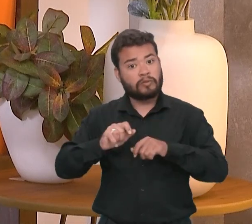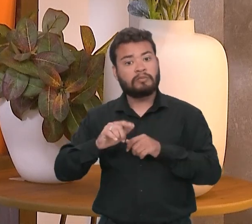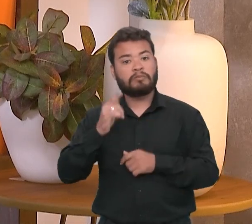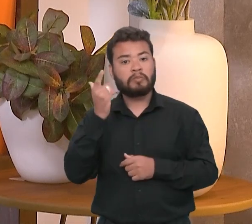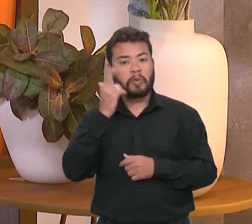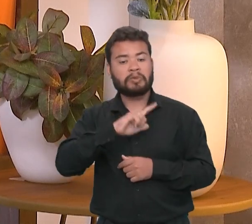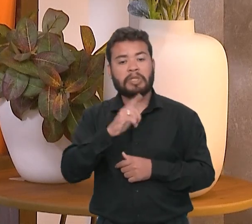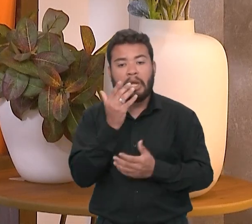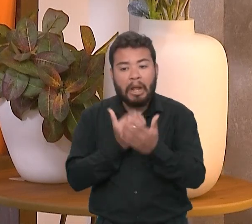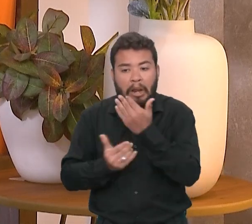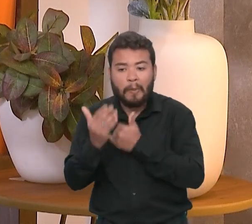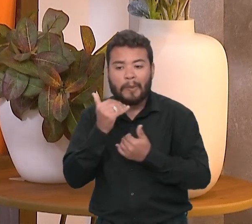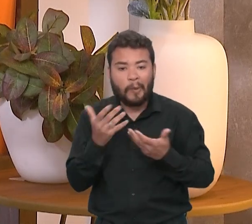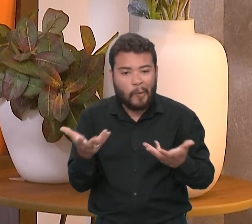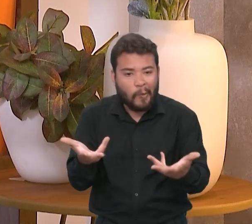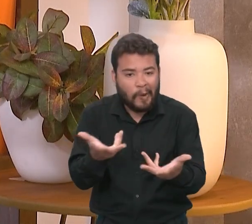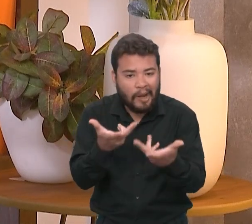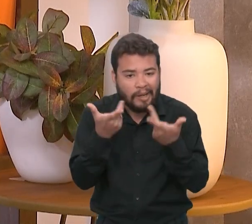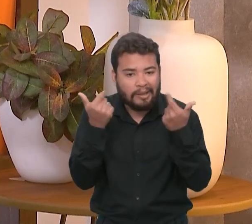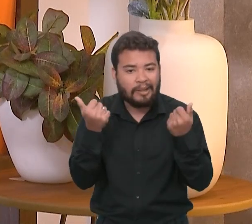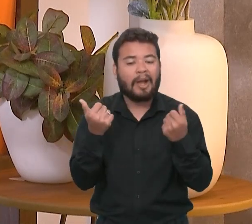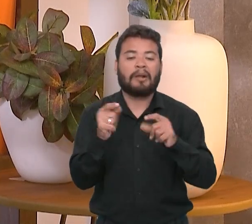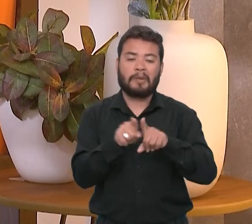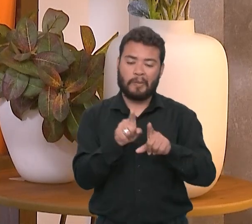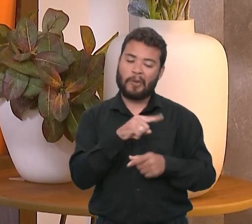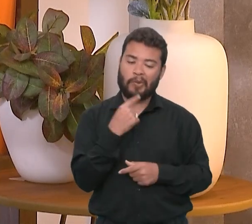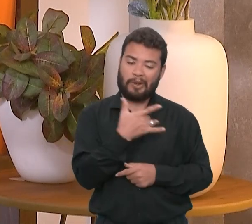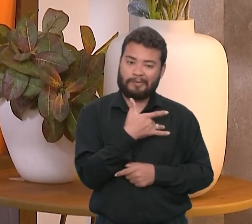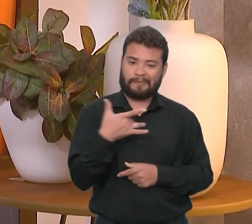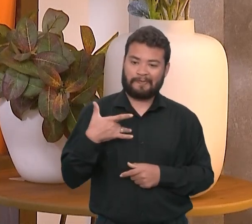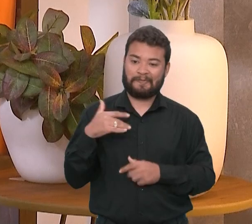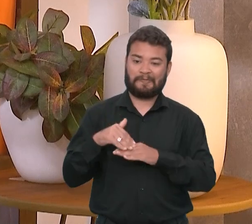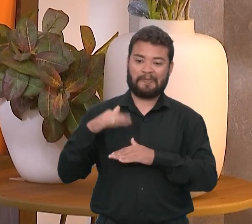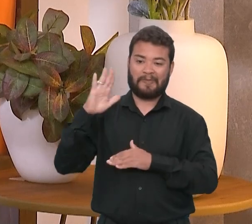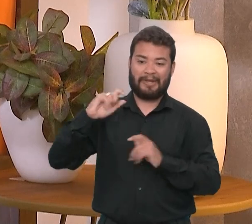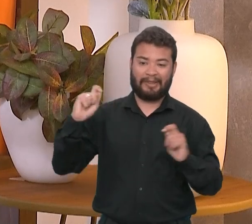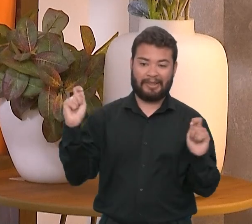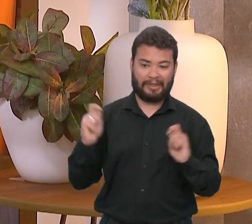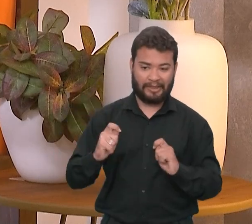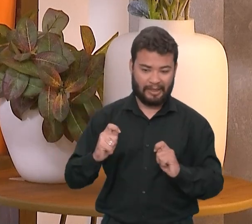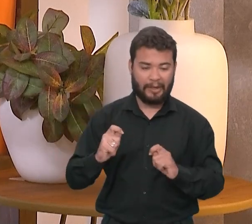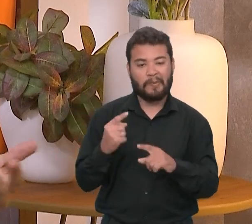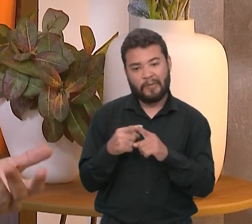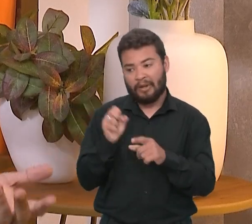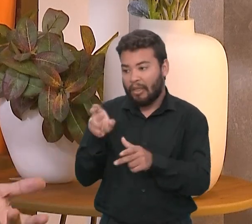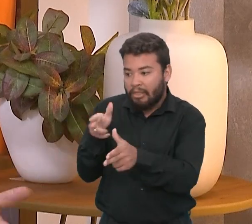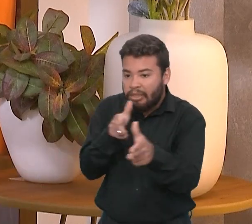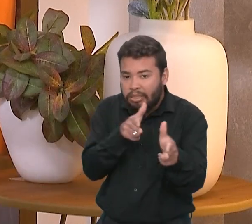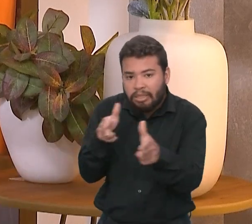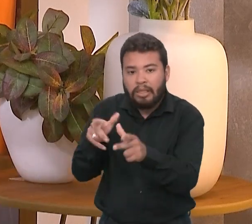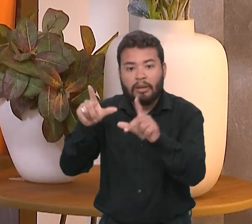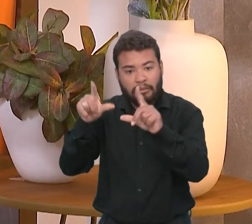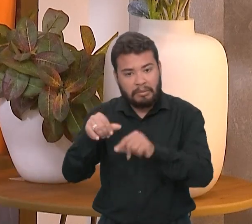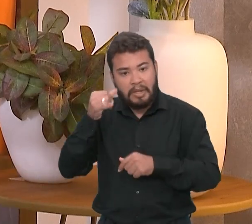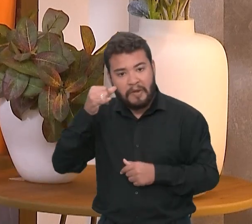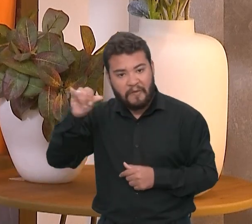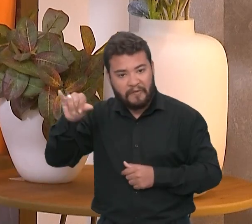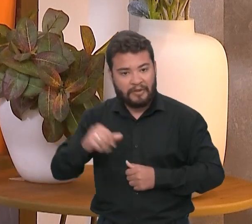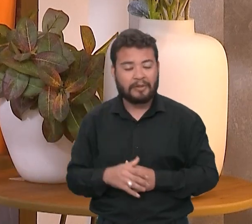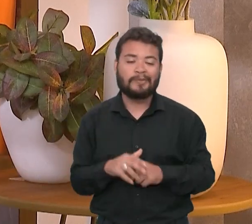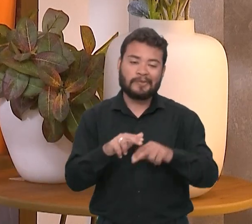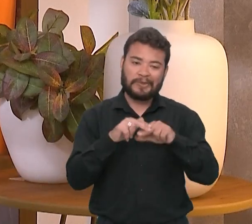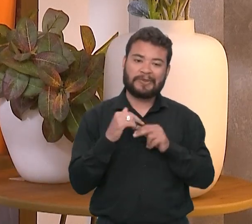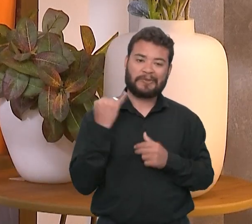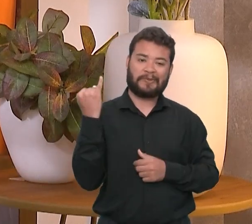pode nos trazer mais saúde, já que a gente tenta minimizar drasticamente o uso dos agrotóxicos. Por isso que eles são tão importantes e eu sempre